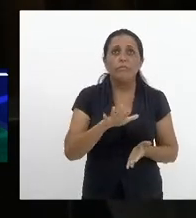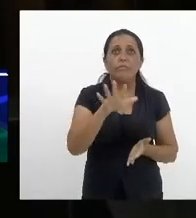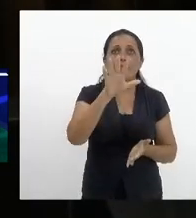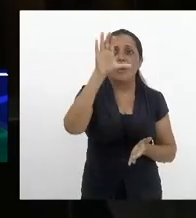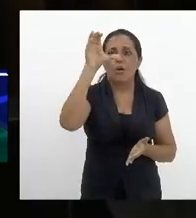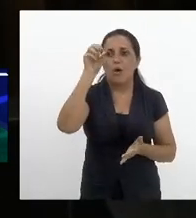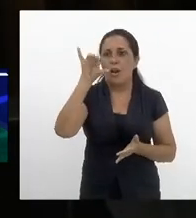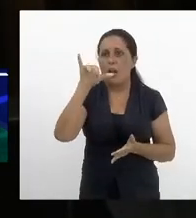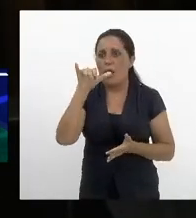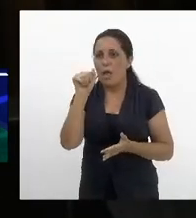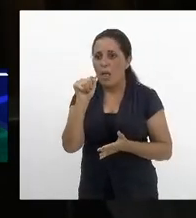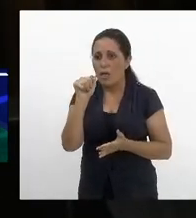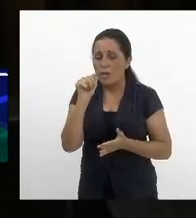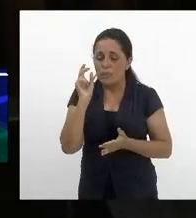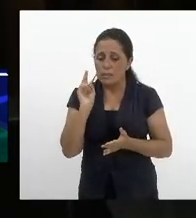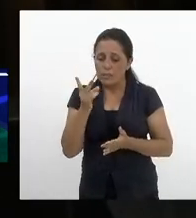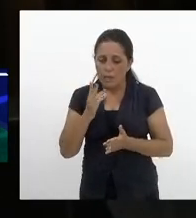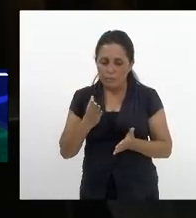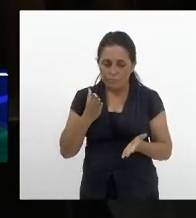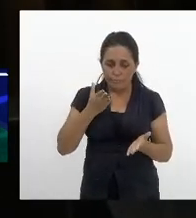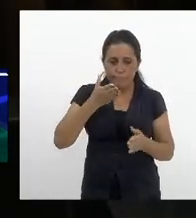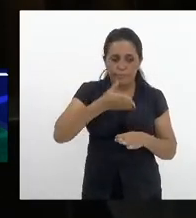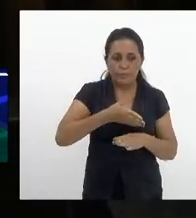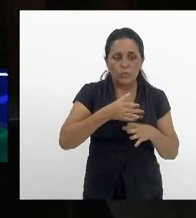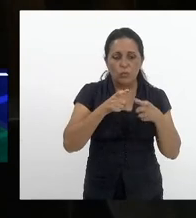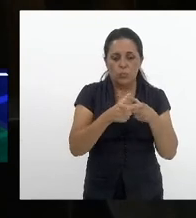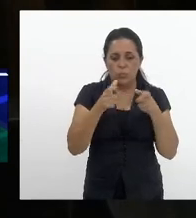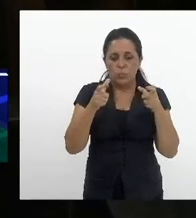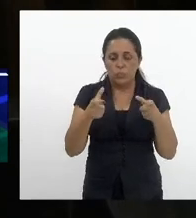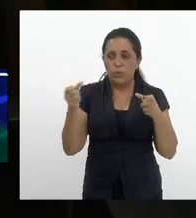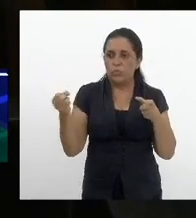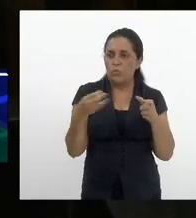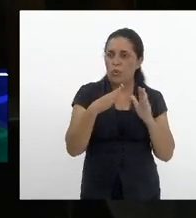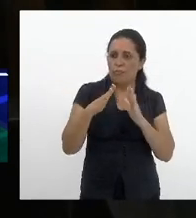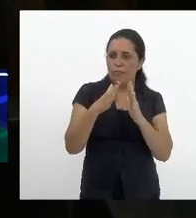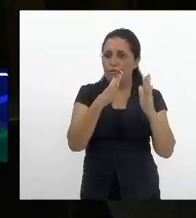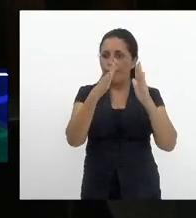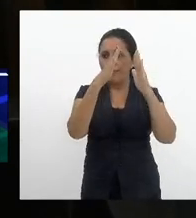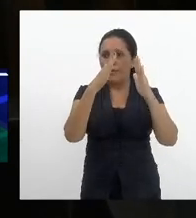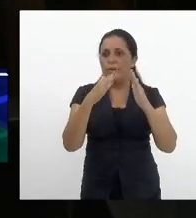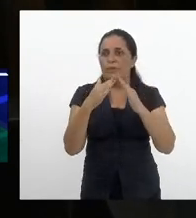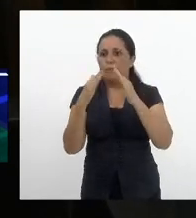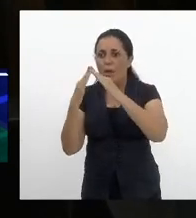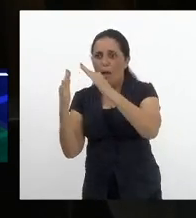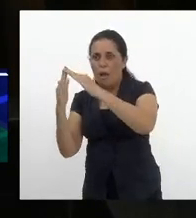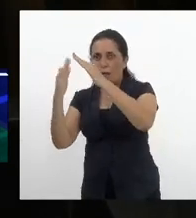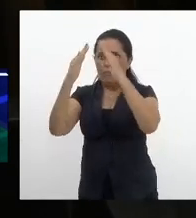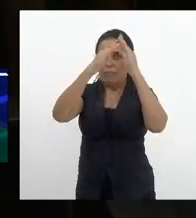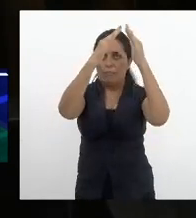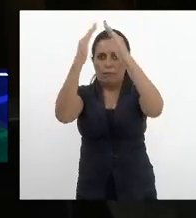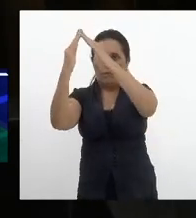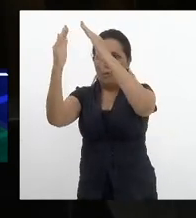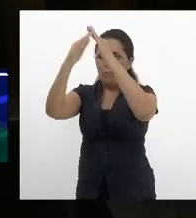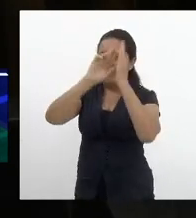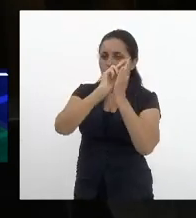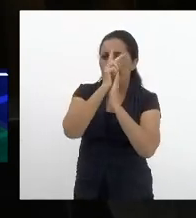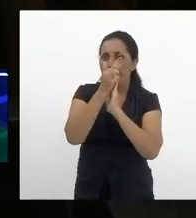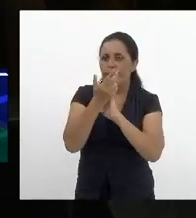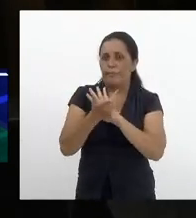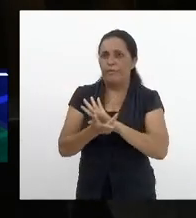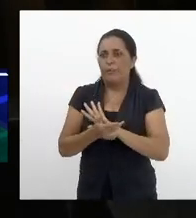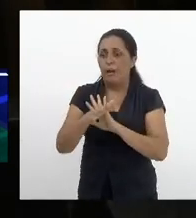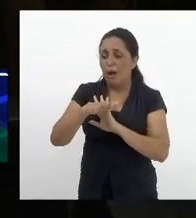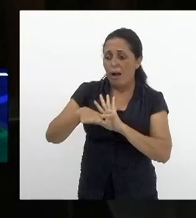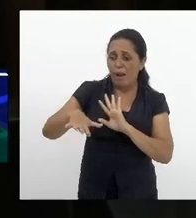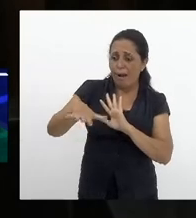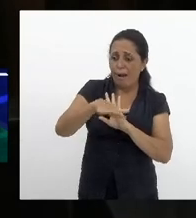é impressionante que a cada vez que a gente vai, vê um novo barraco, uma nova habitação surgindo ali, numa área